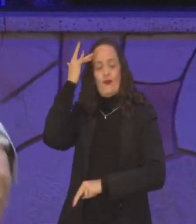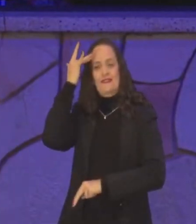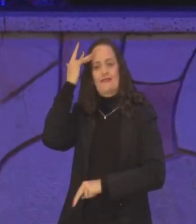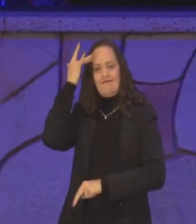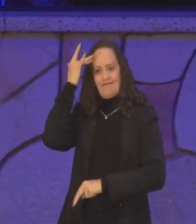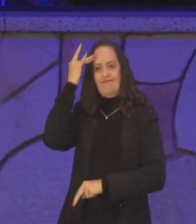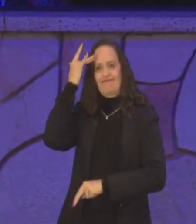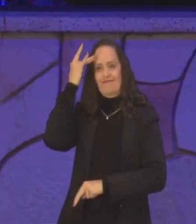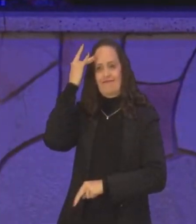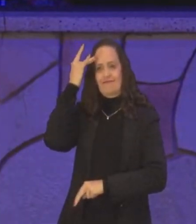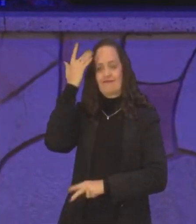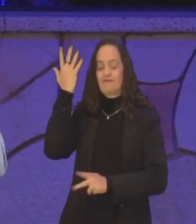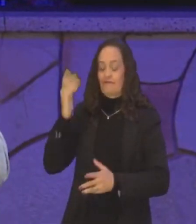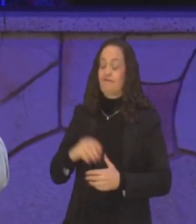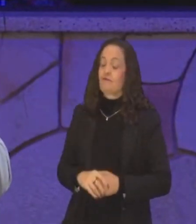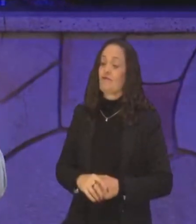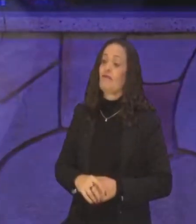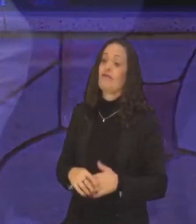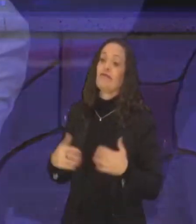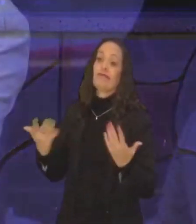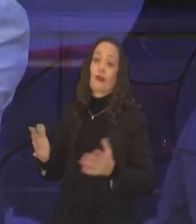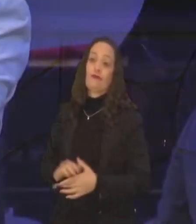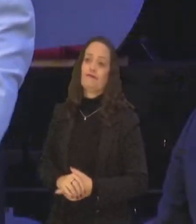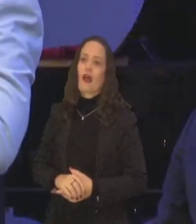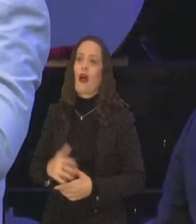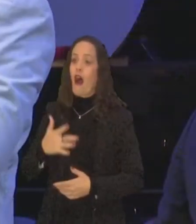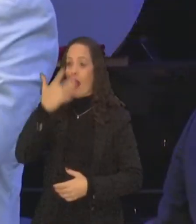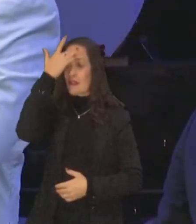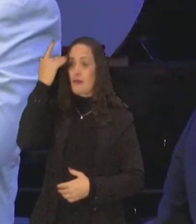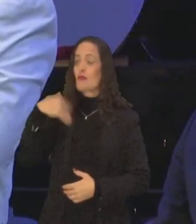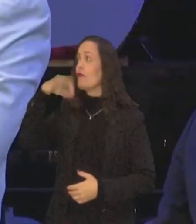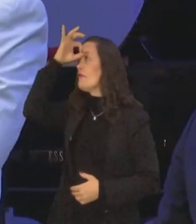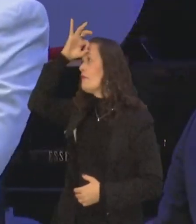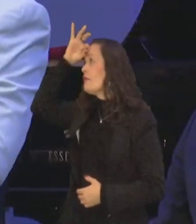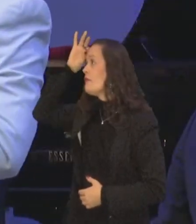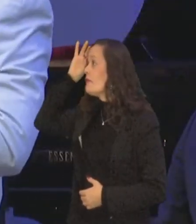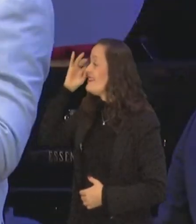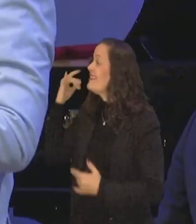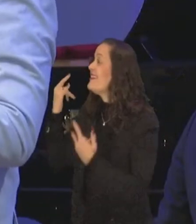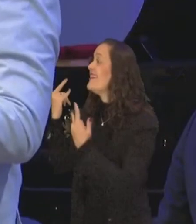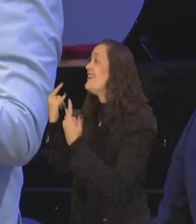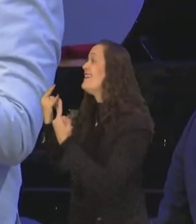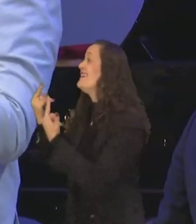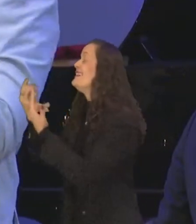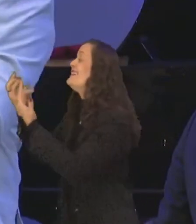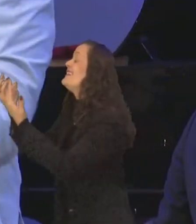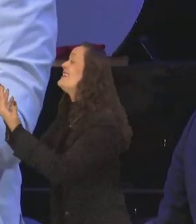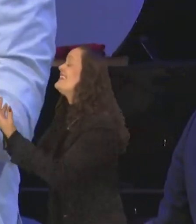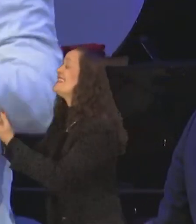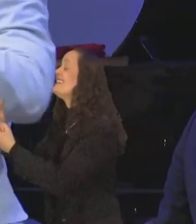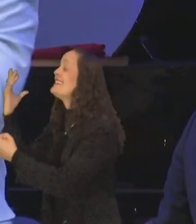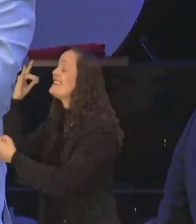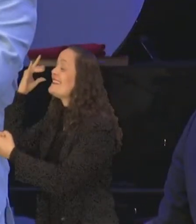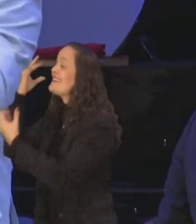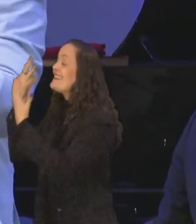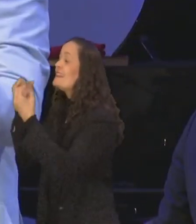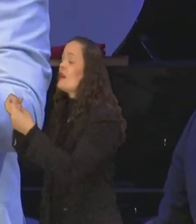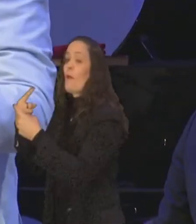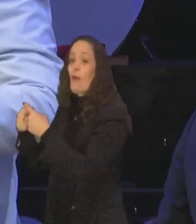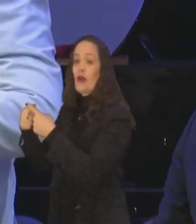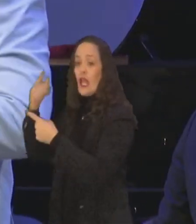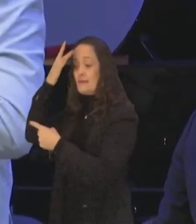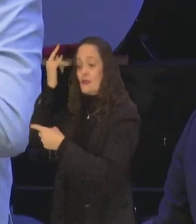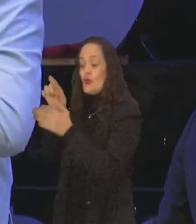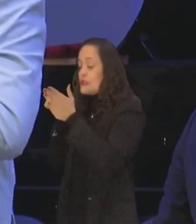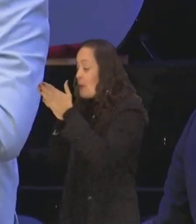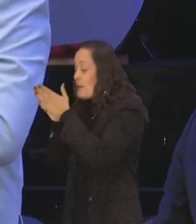vezes não conhecem e elas então são levadas nesse processo de sedução, de engano. Elas não pesquisam, elas não falam